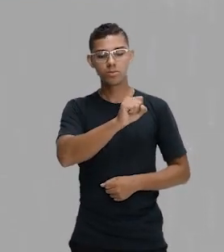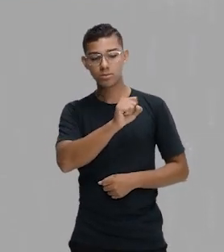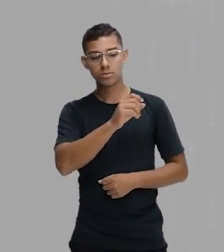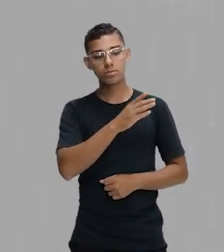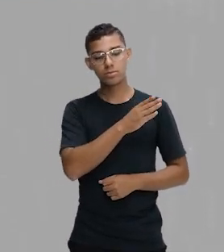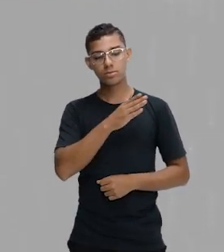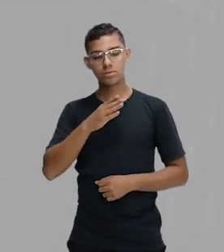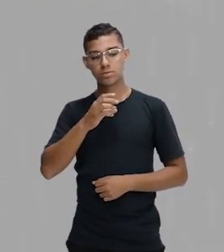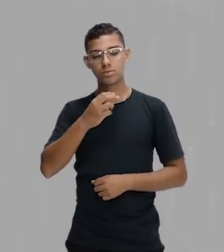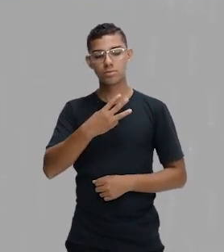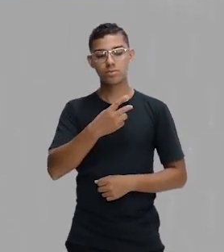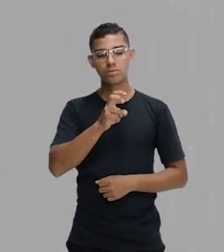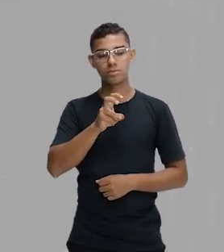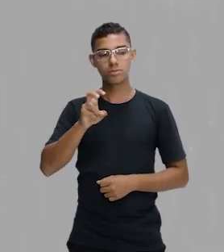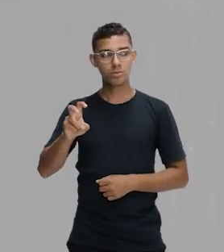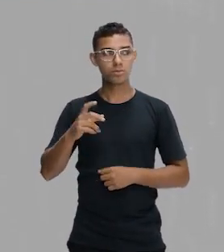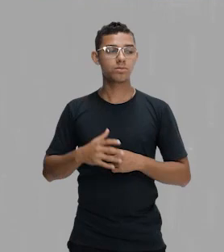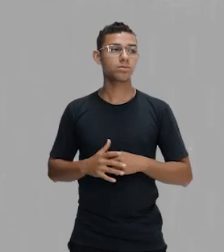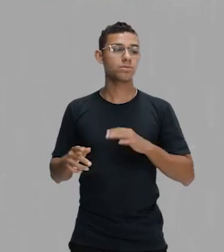Propondo em seu livro, né?